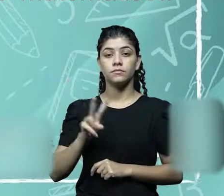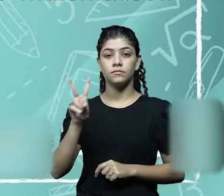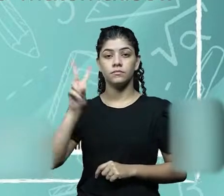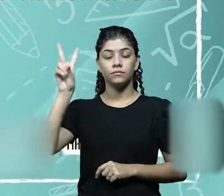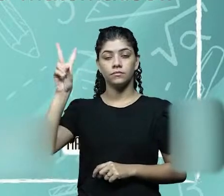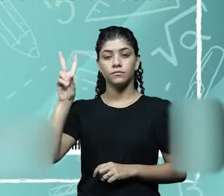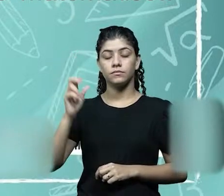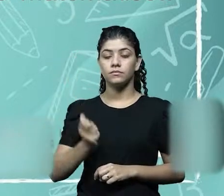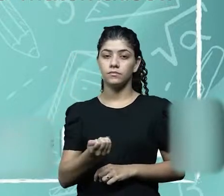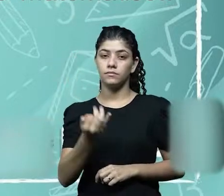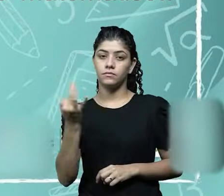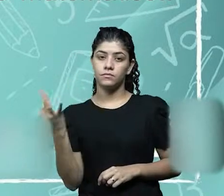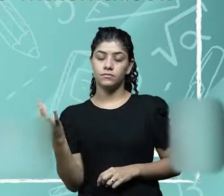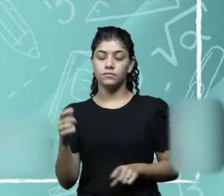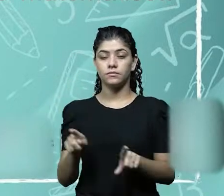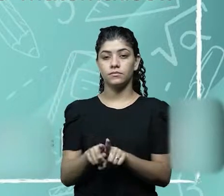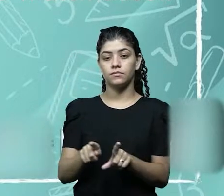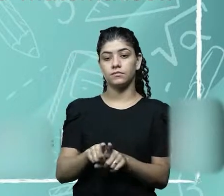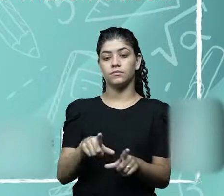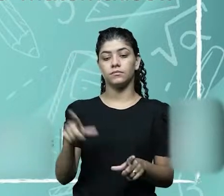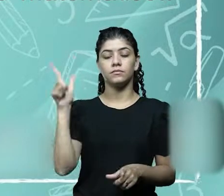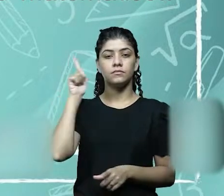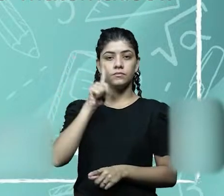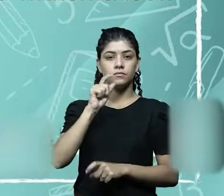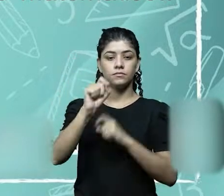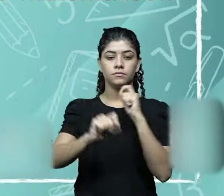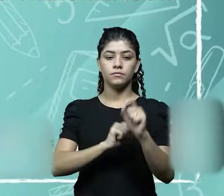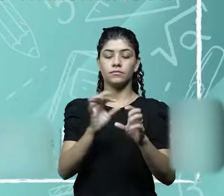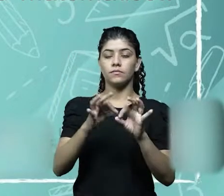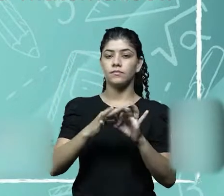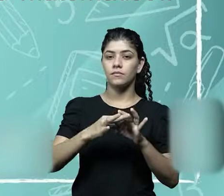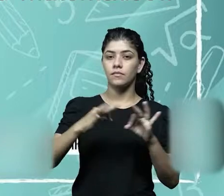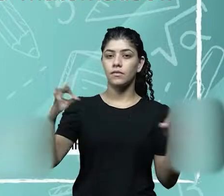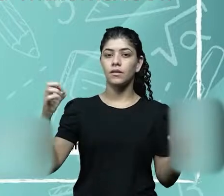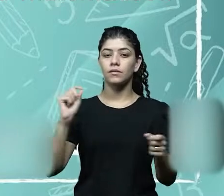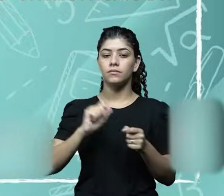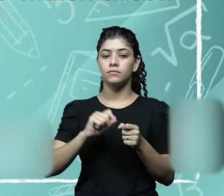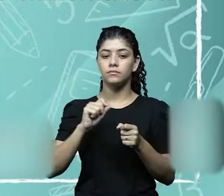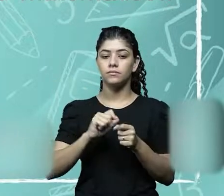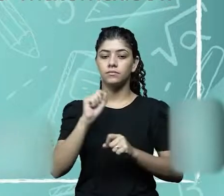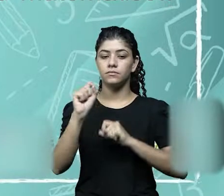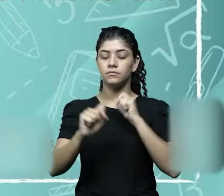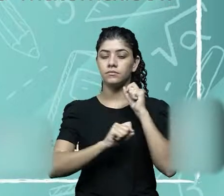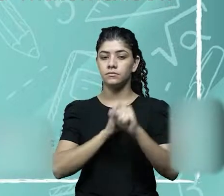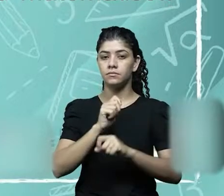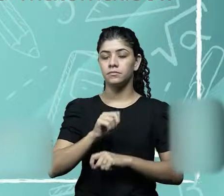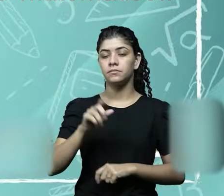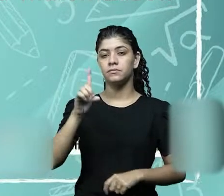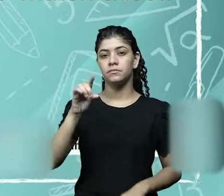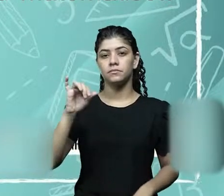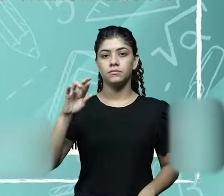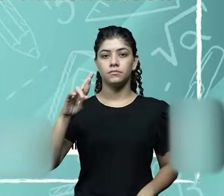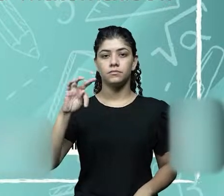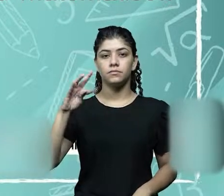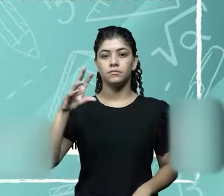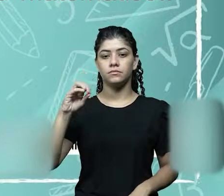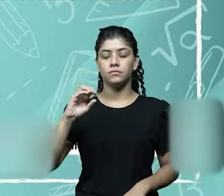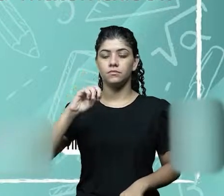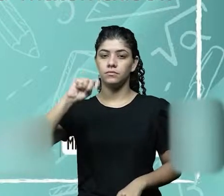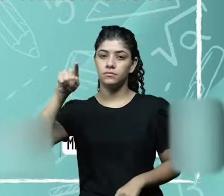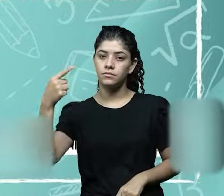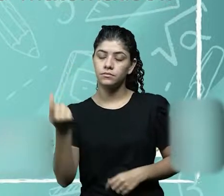de uma quantidade é obtido a partir de medições feitas por métodos diretos de medição de